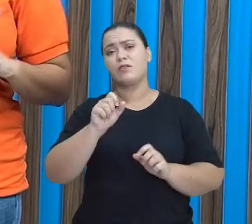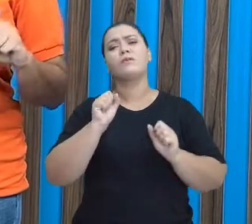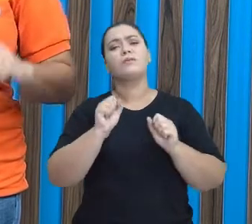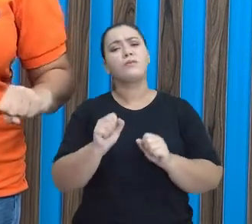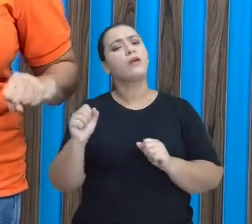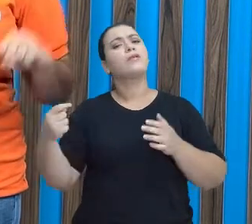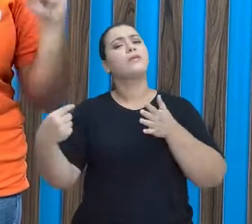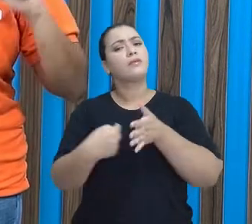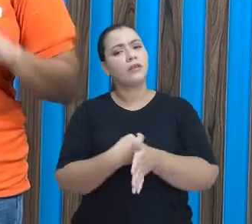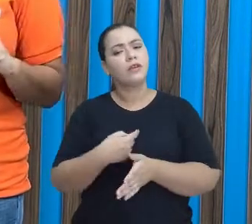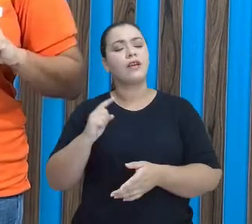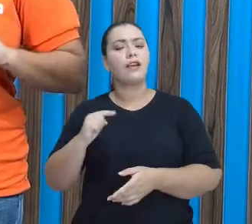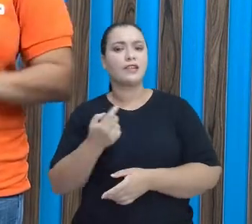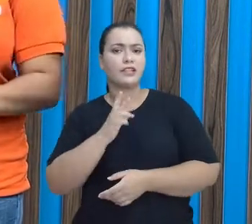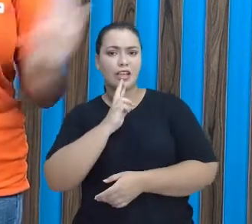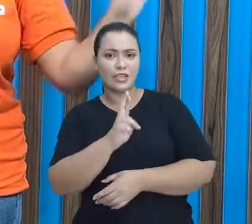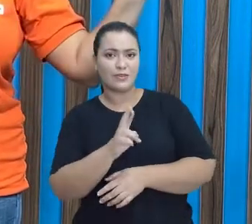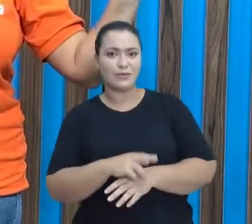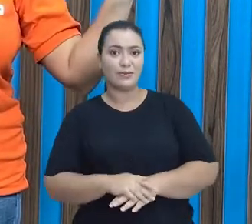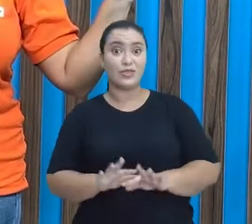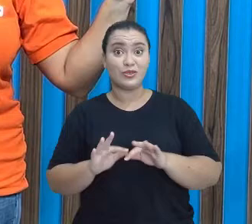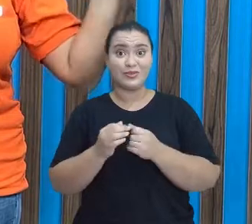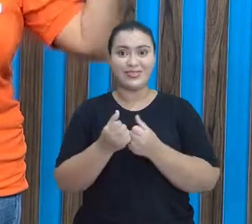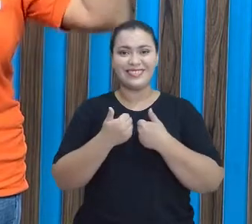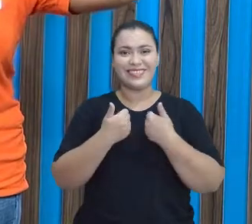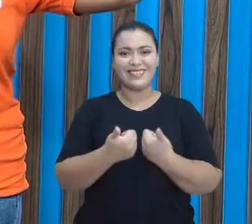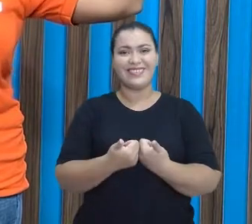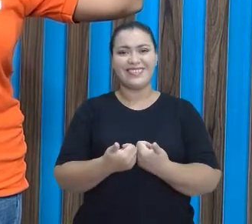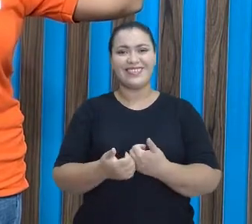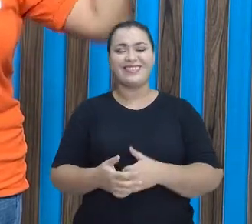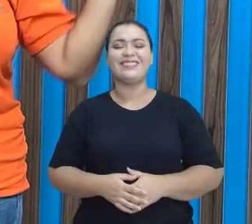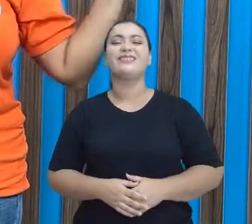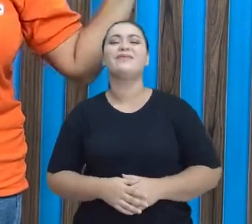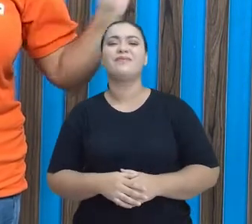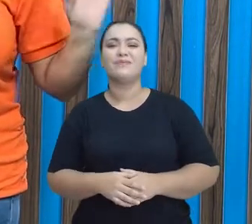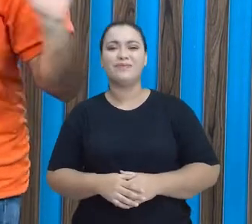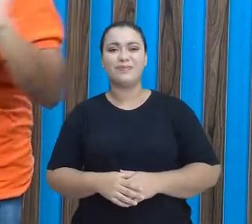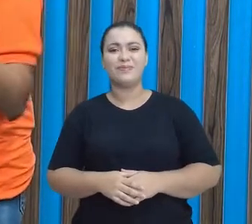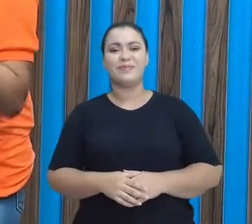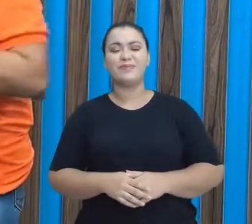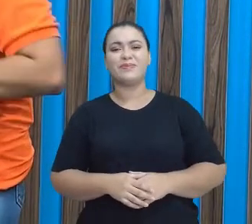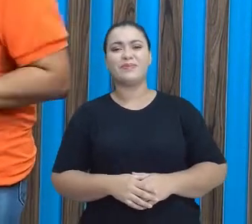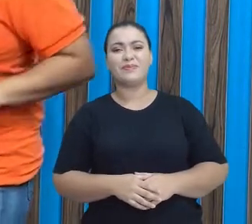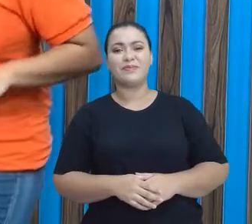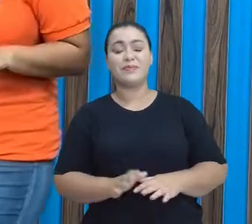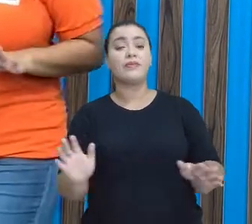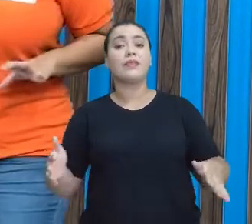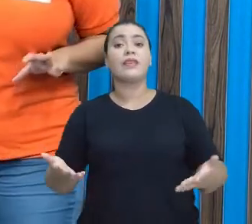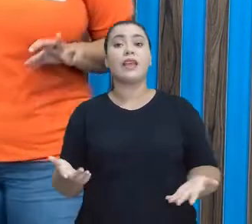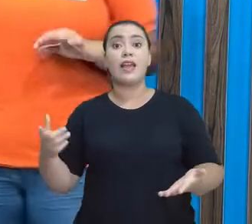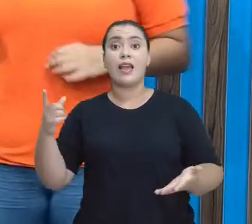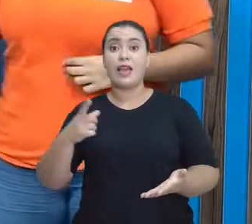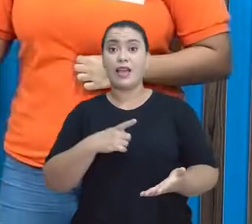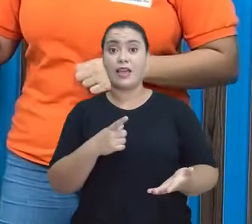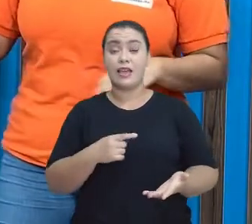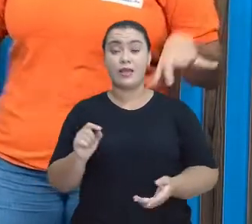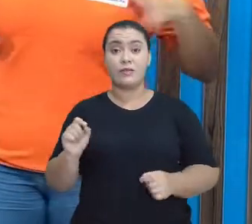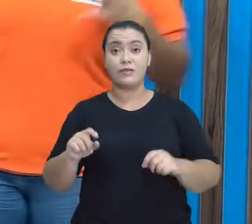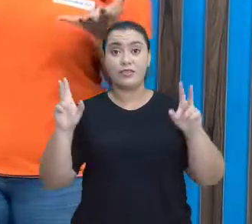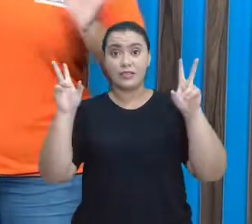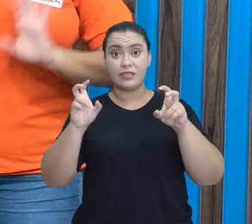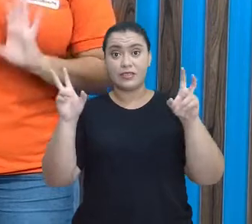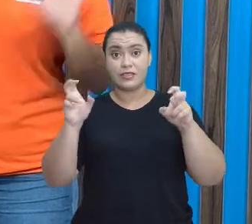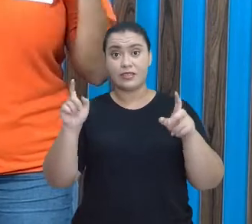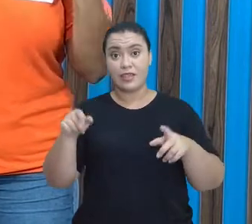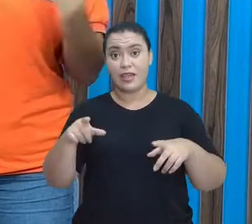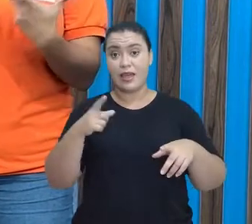lá no chat que a gente responde tudo, tá certo? Absolutamente tudo, só um livro aberto. Então, ó, hoje, como eu disse, a gente vai ter uma aula